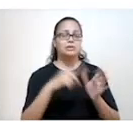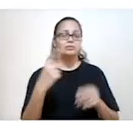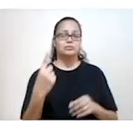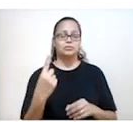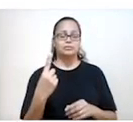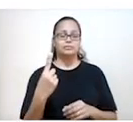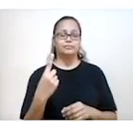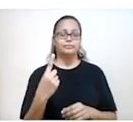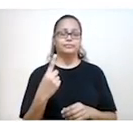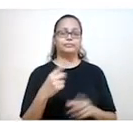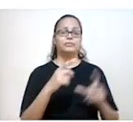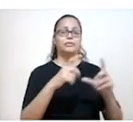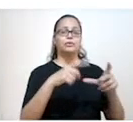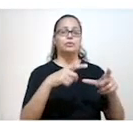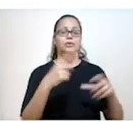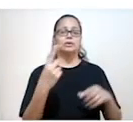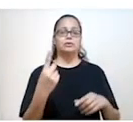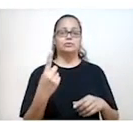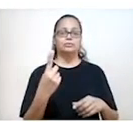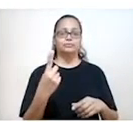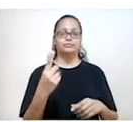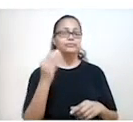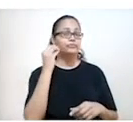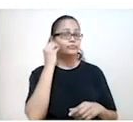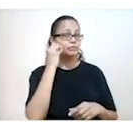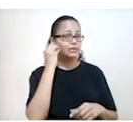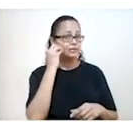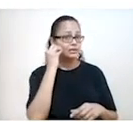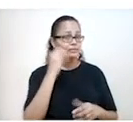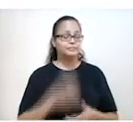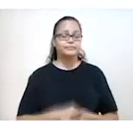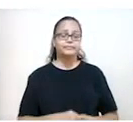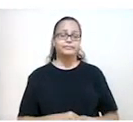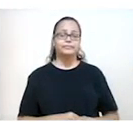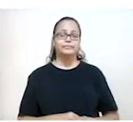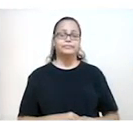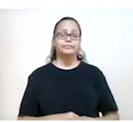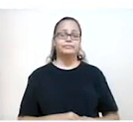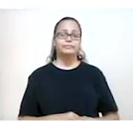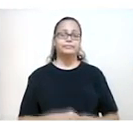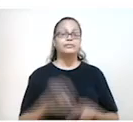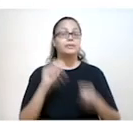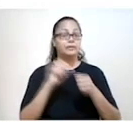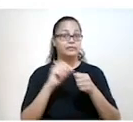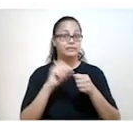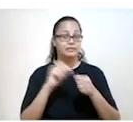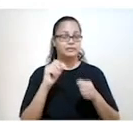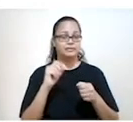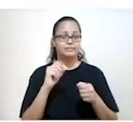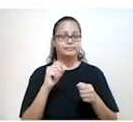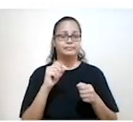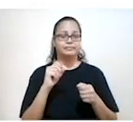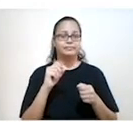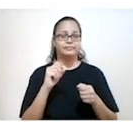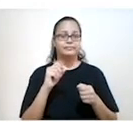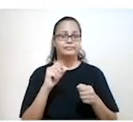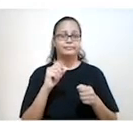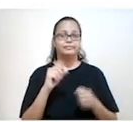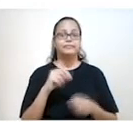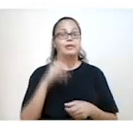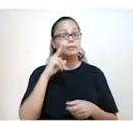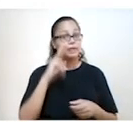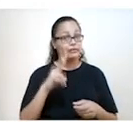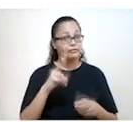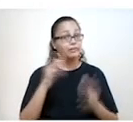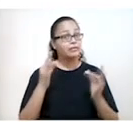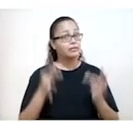ó? Posição 1. Vamos testar? Vamos testar, vamos fazer os testes. Vamos testar para confirmar se a fórmula está